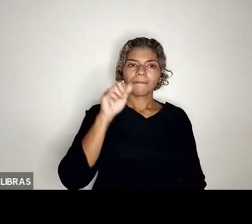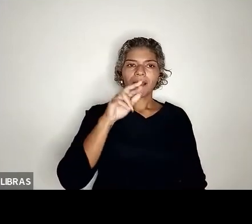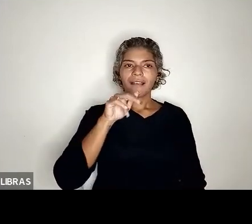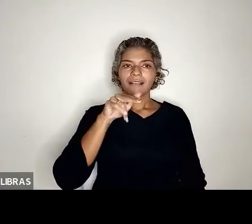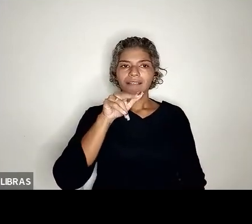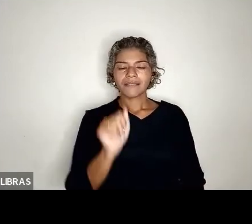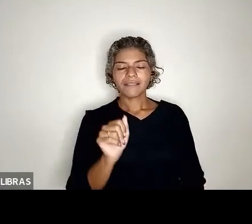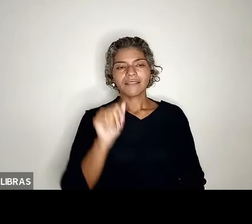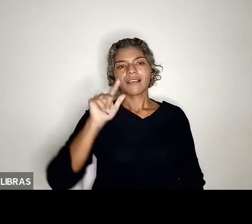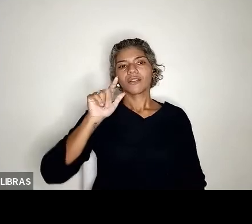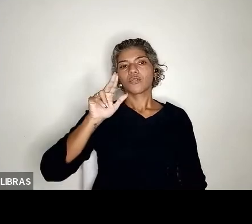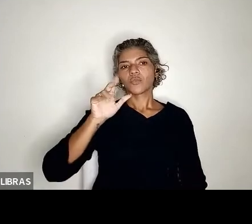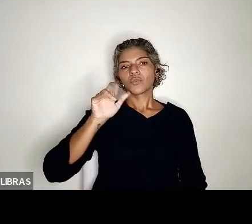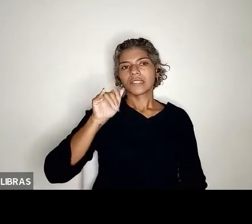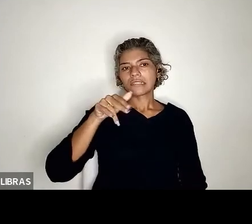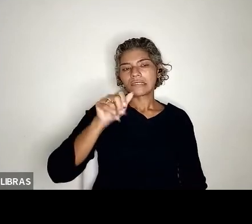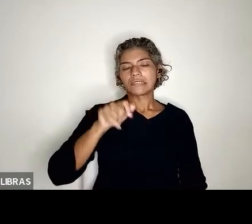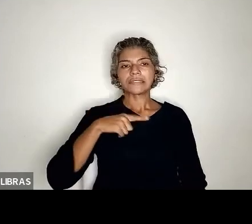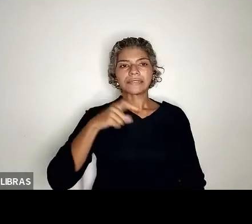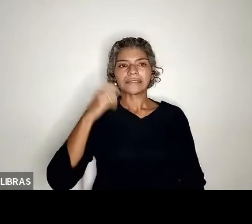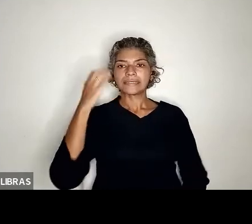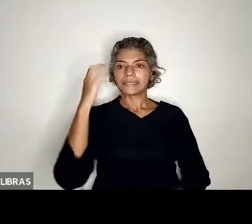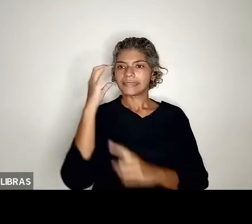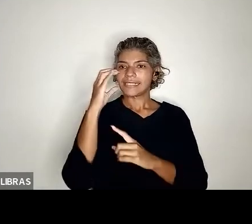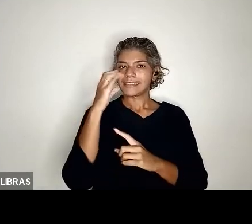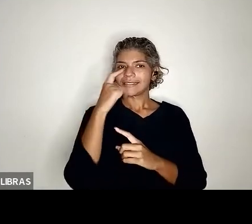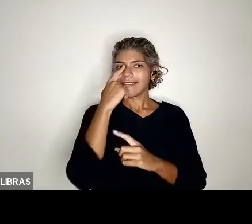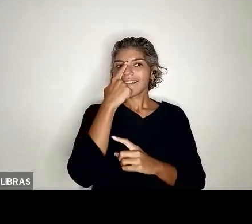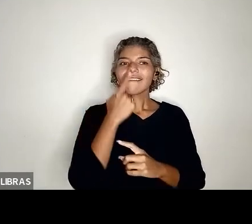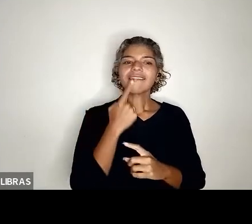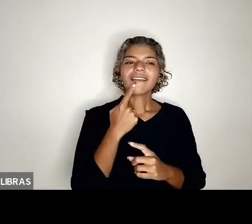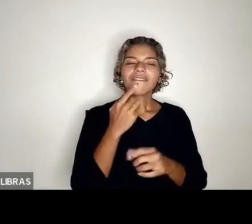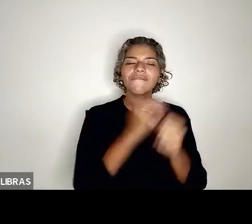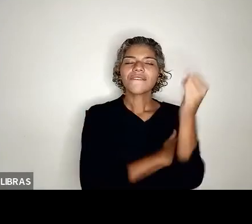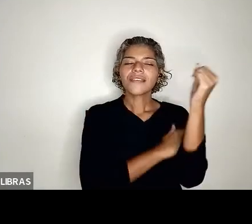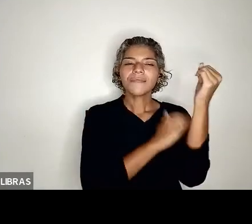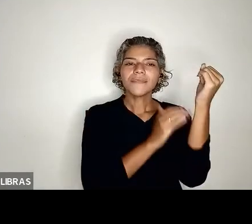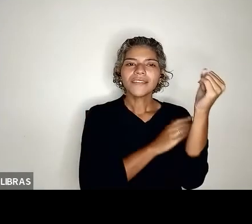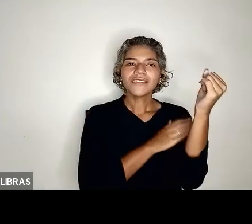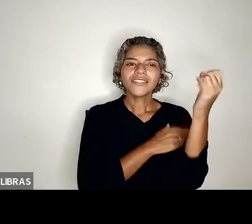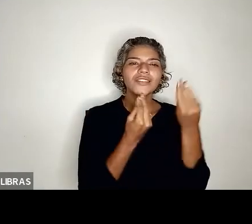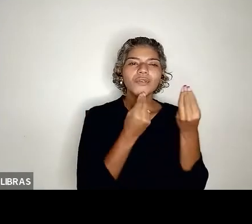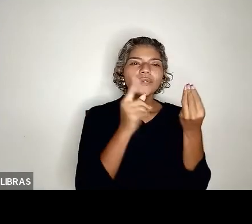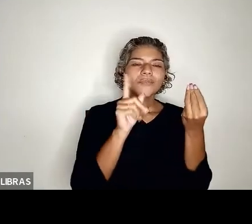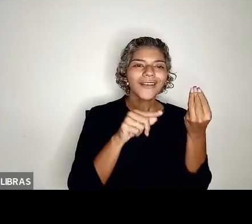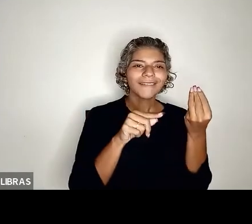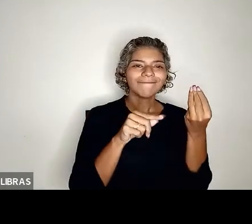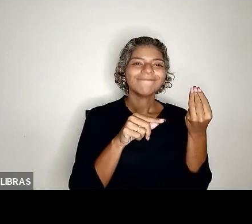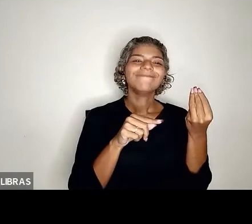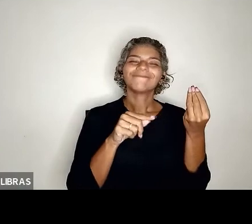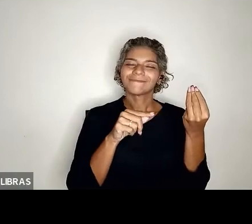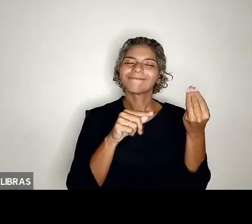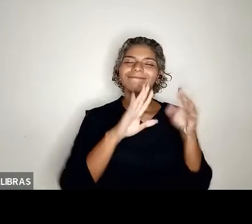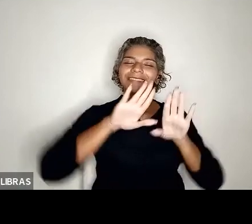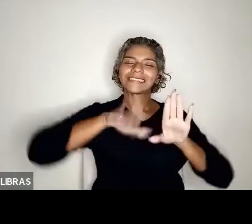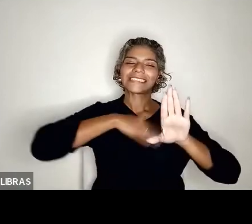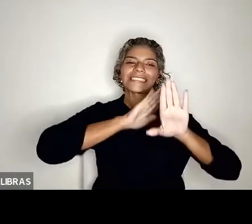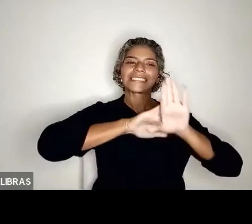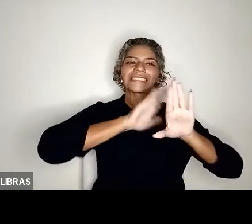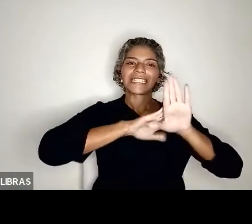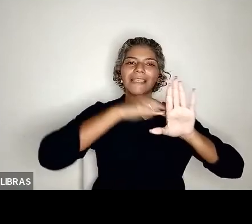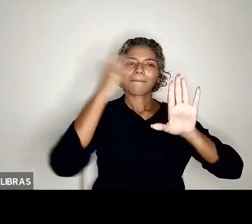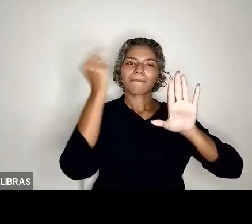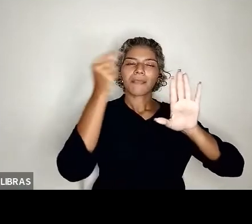aí muitas questões micro e macro para pensar e fazer essa ciência